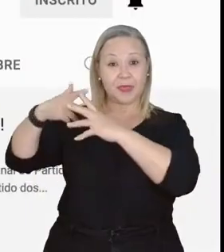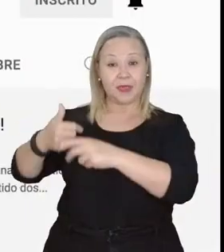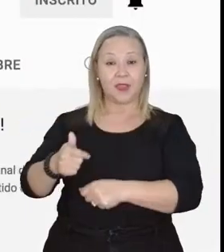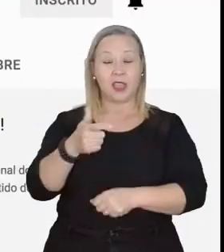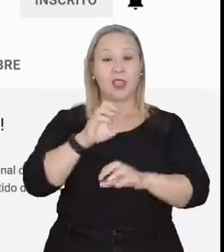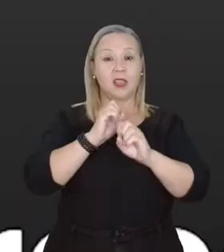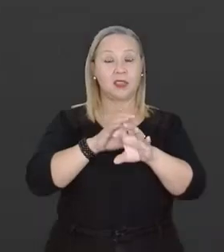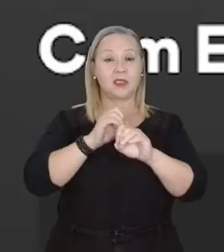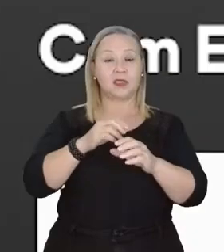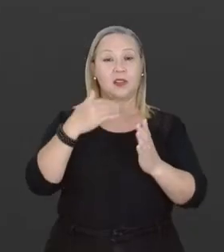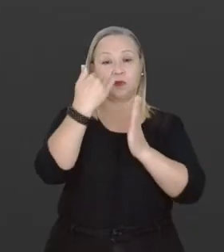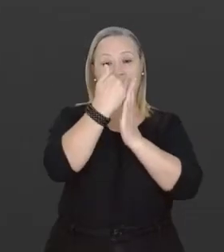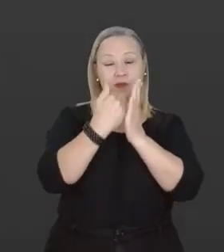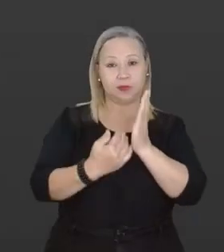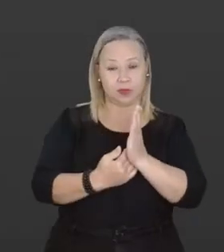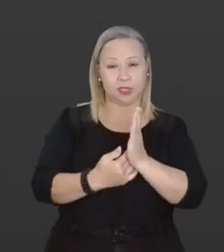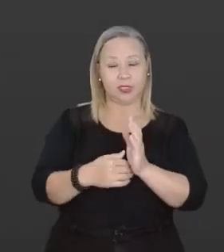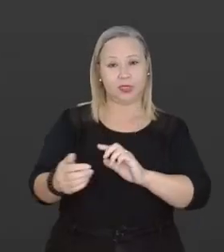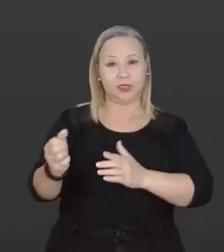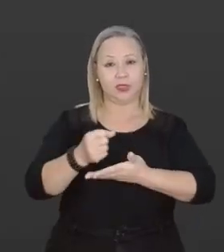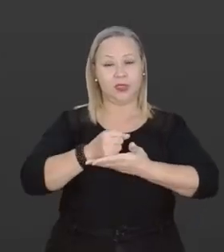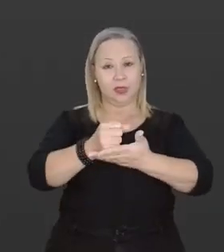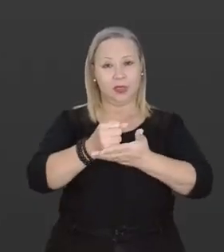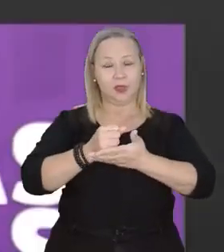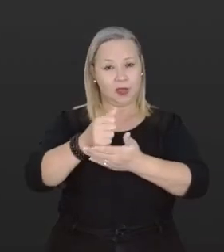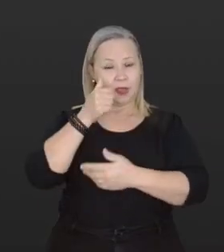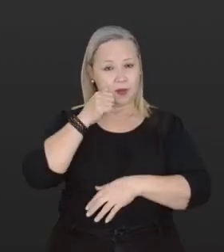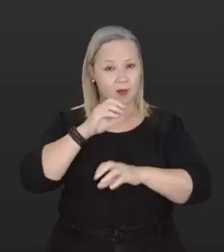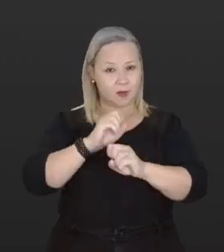na playlist TV Elas por Elas Formação, no